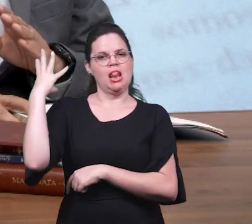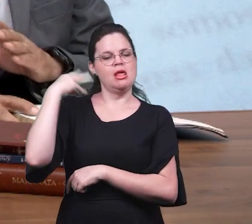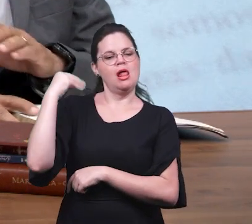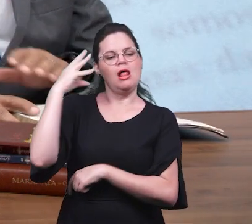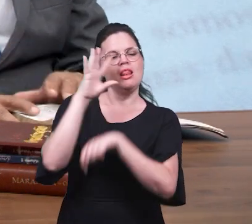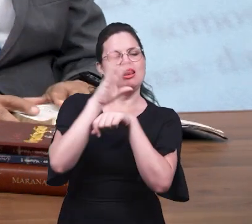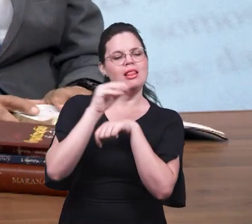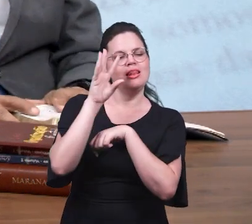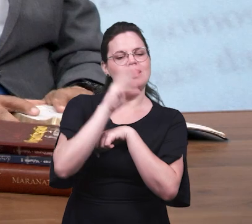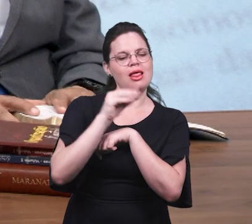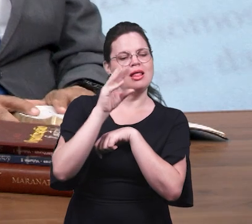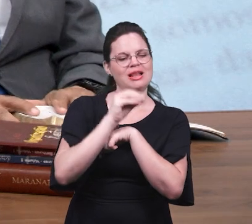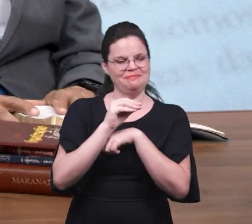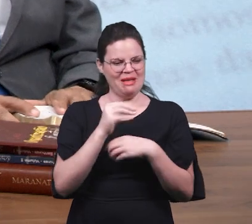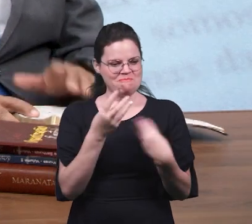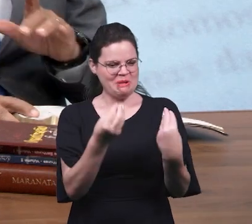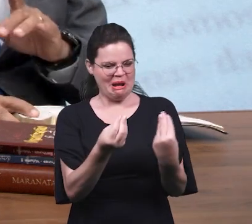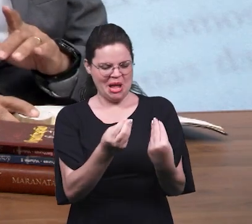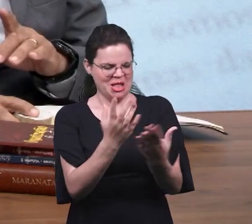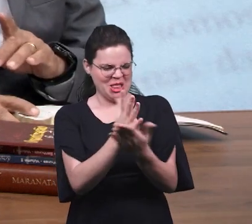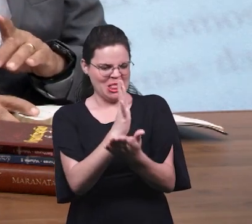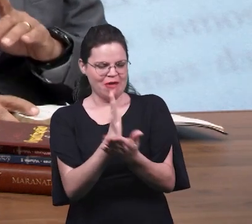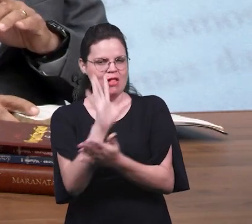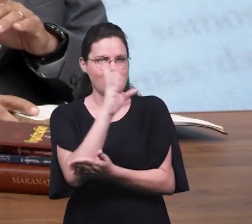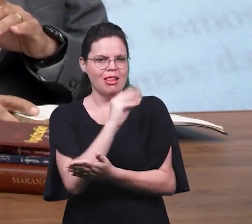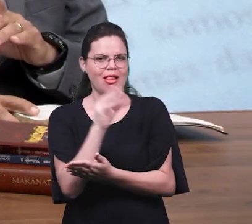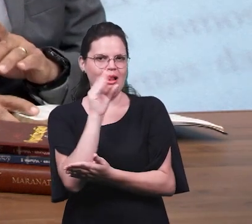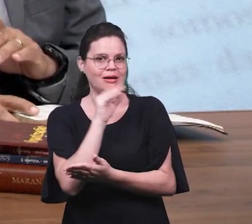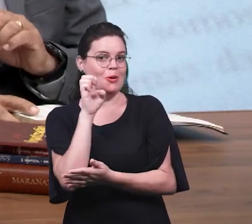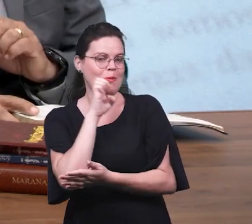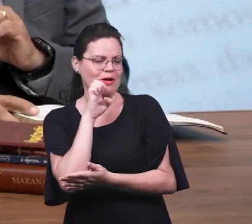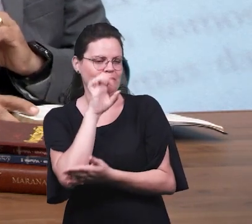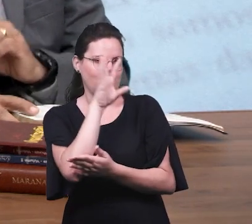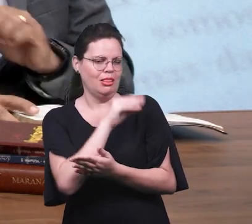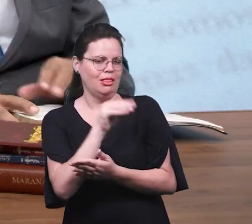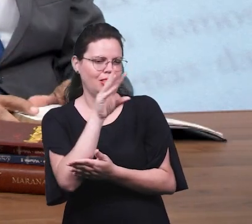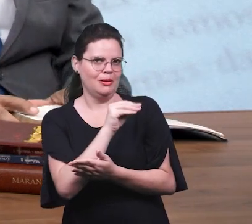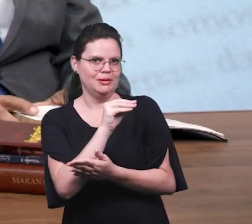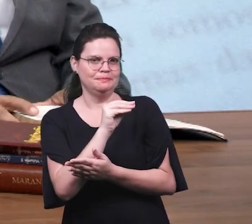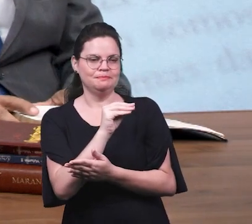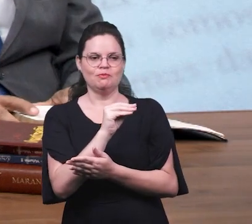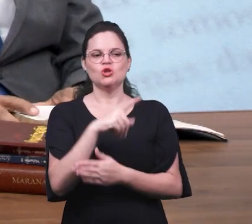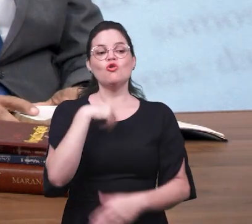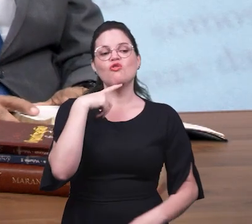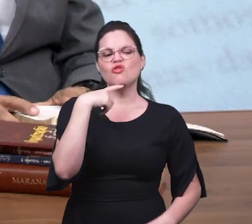a motivação de Deus. Depois, contestou o que Deus disse.